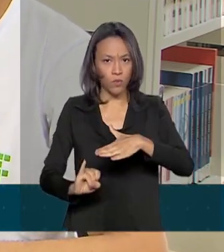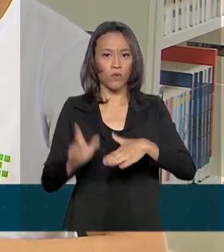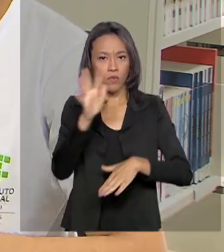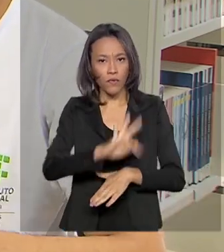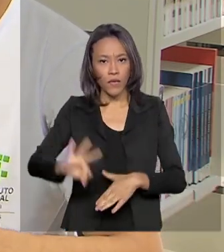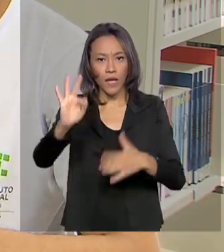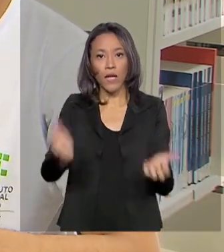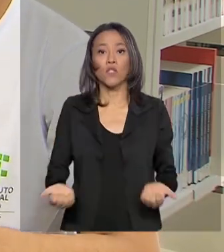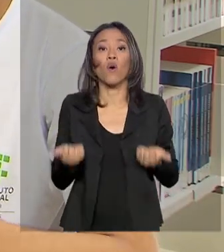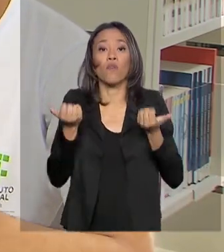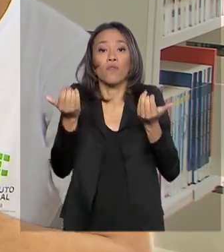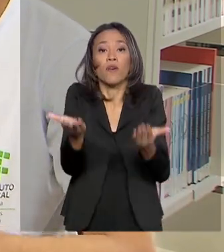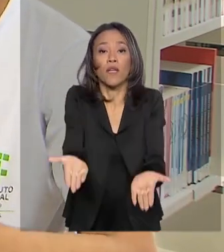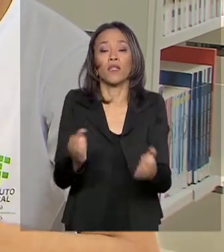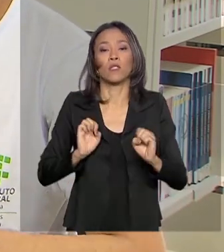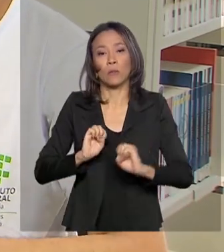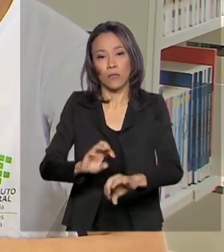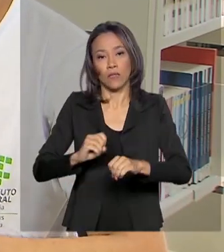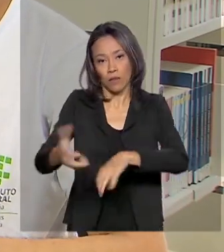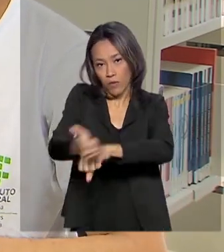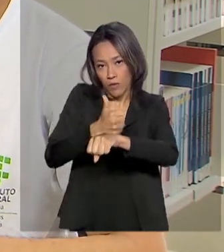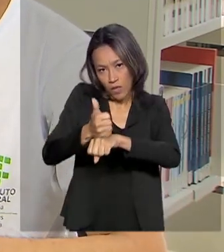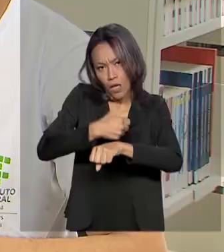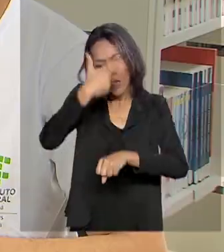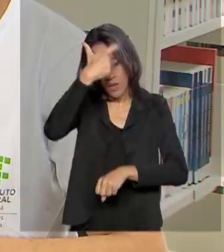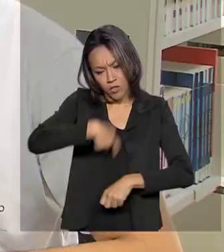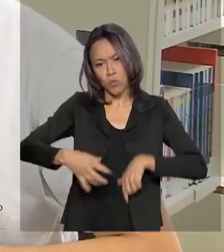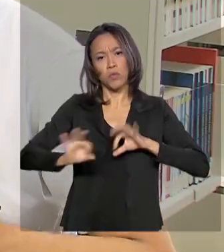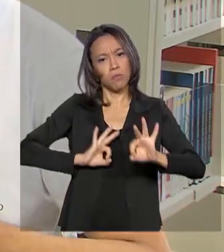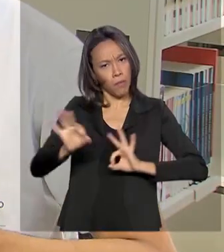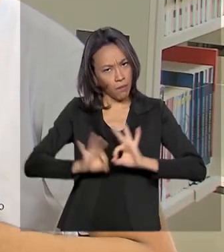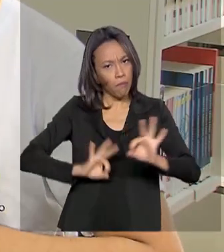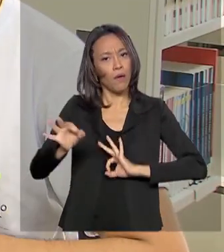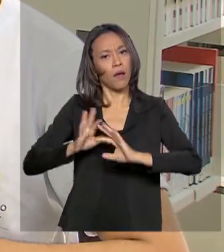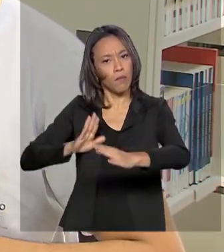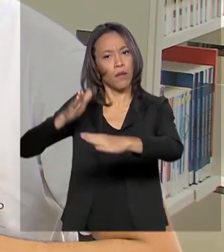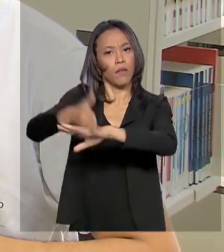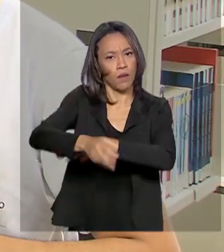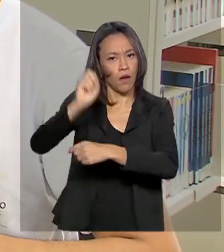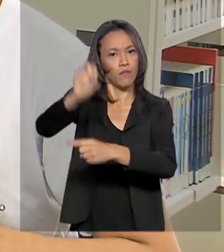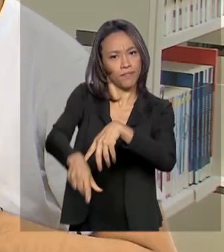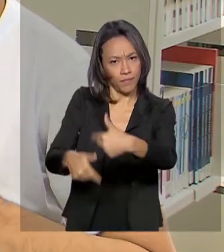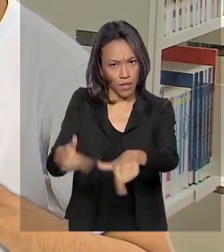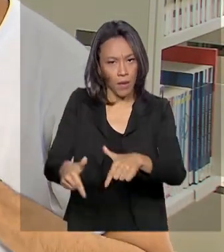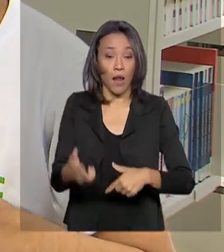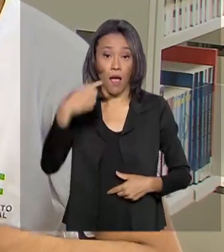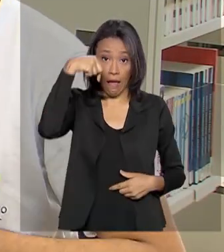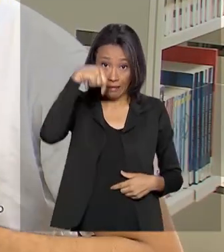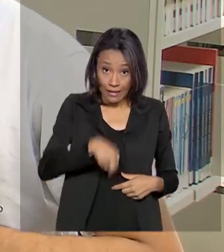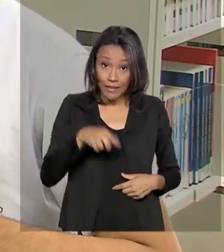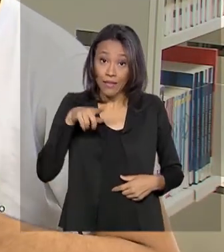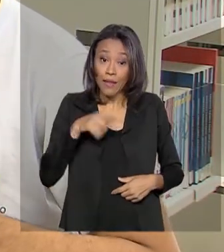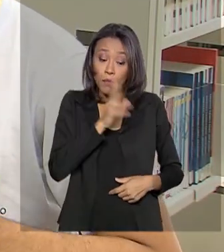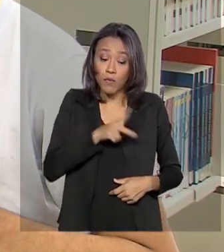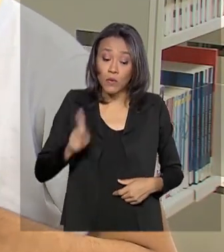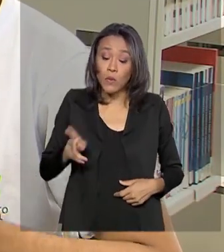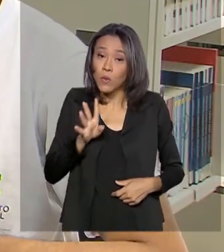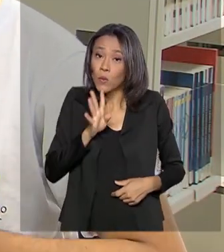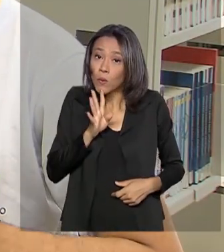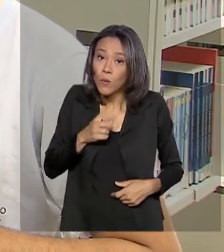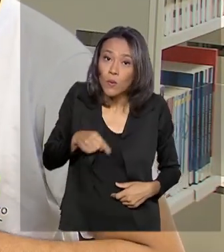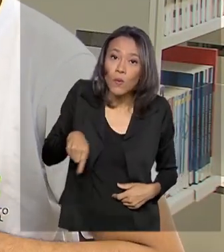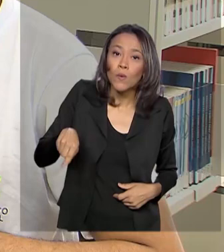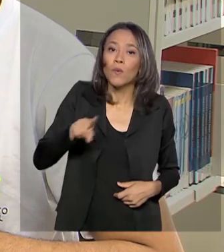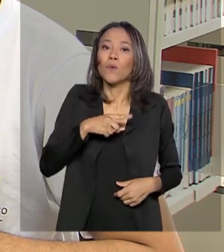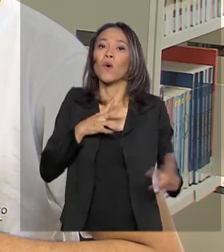a educação profissionalizante nos prepara realmente para o mercado de trabalho. Aqui tem professores que possuem um conhecimento e um contato muito grande